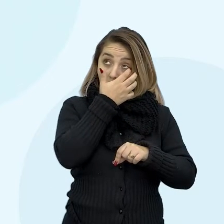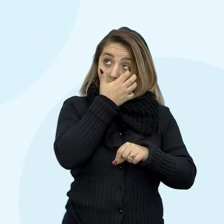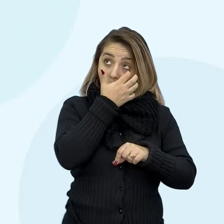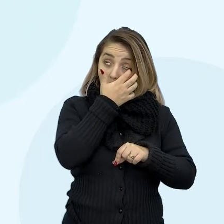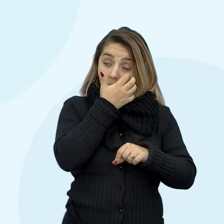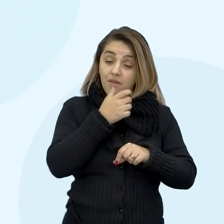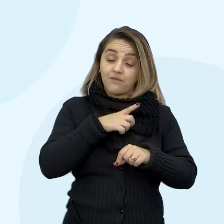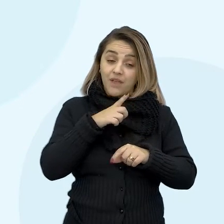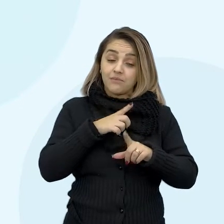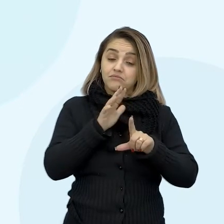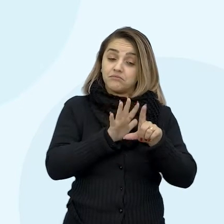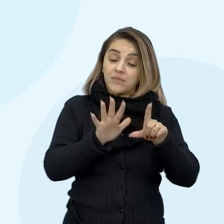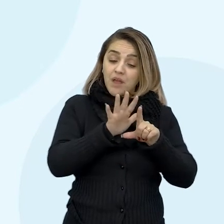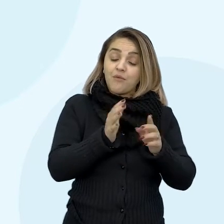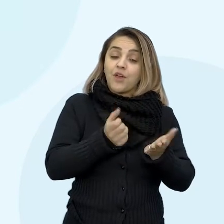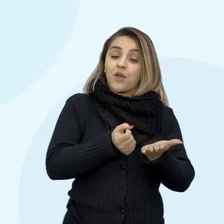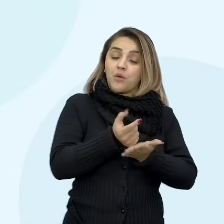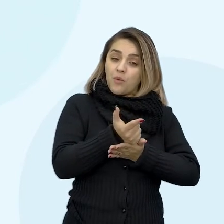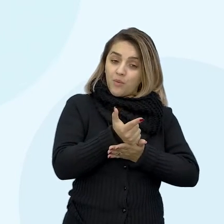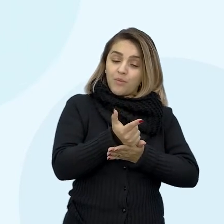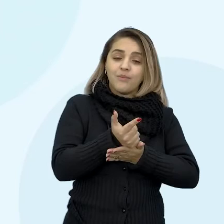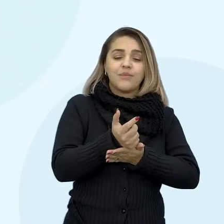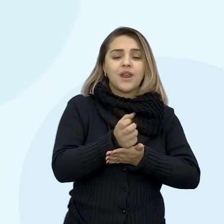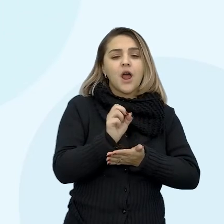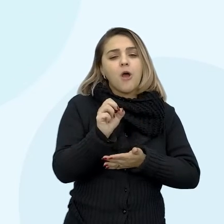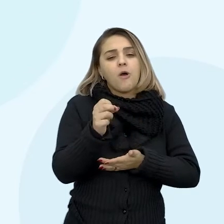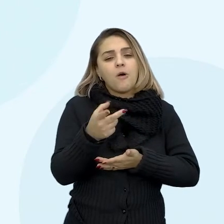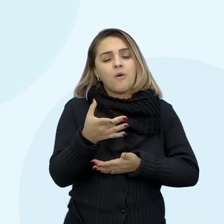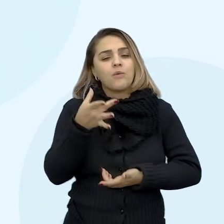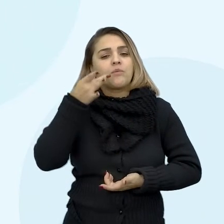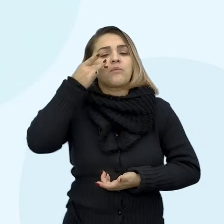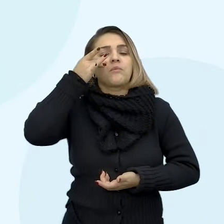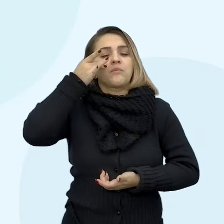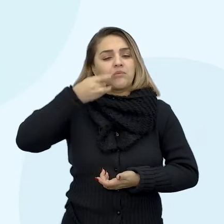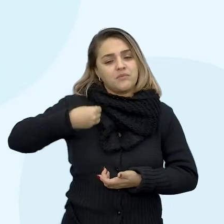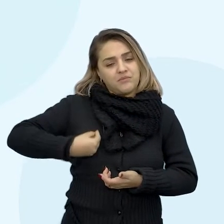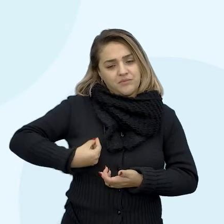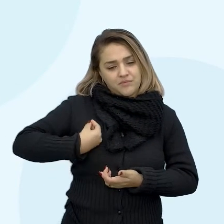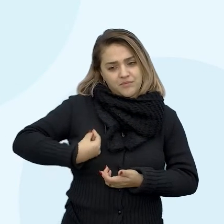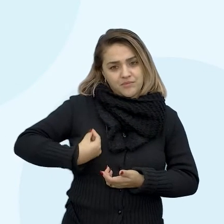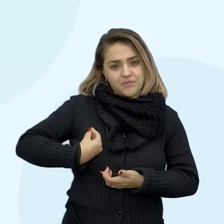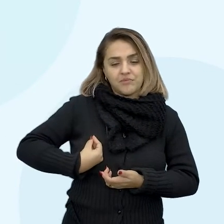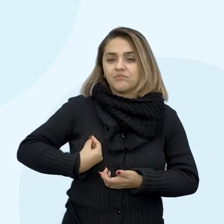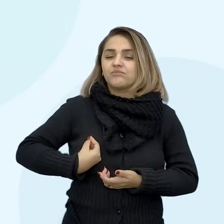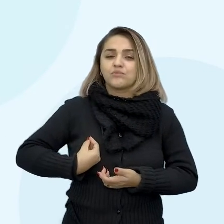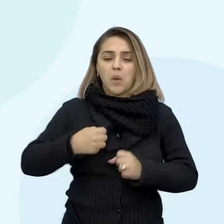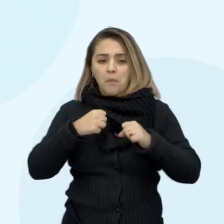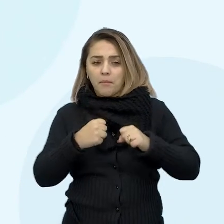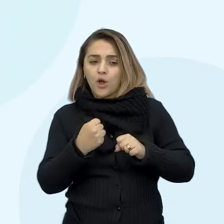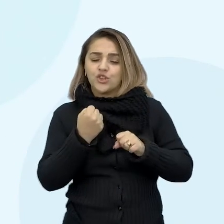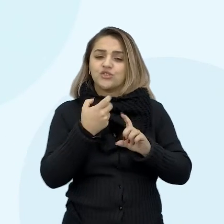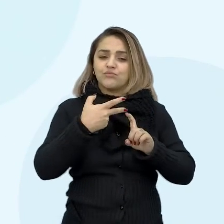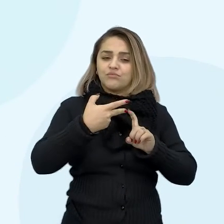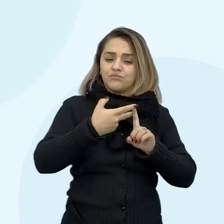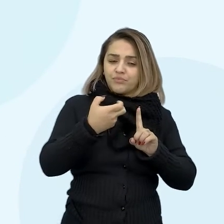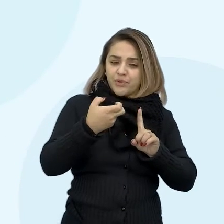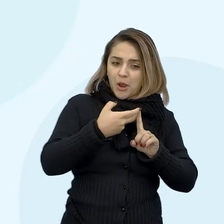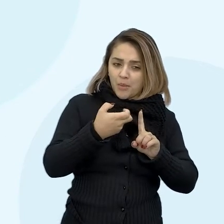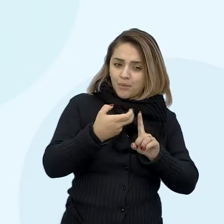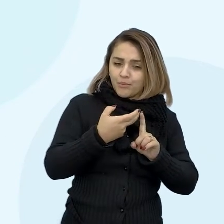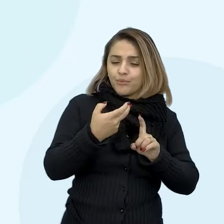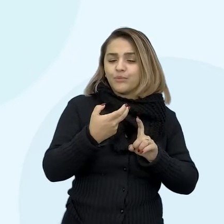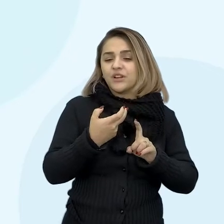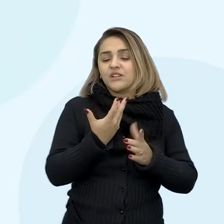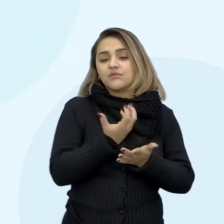pela plataforma ou presencialmente. Ela pode ser pega fisicamente ou entregue